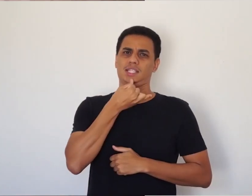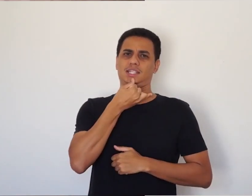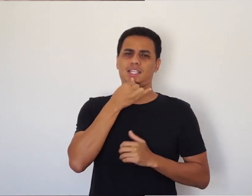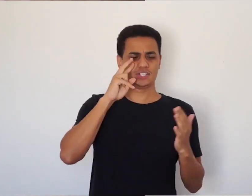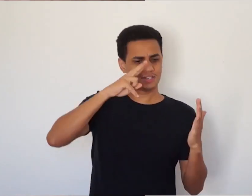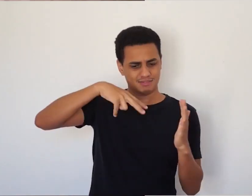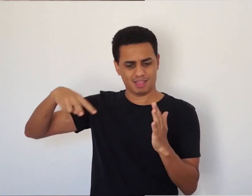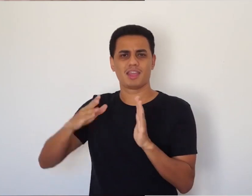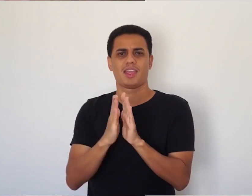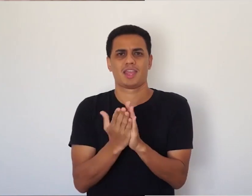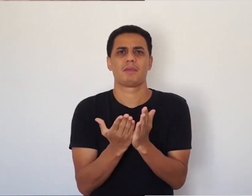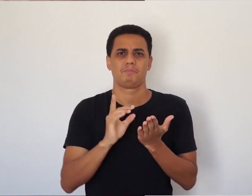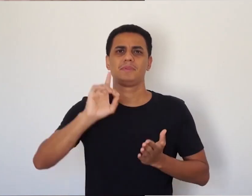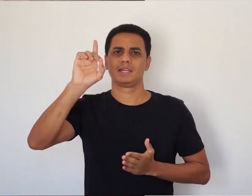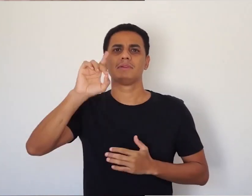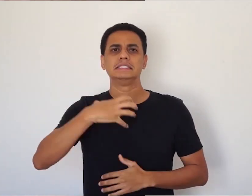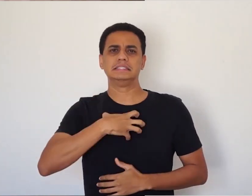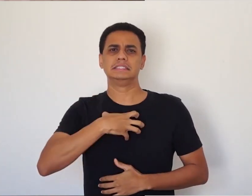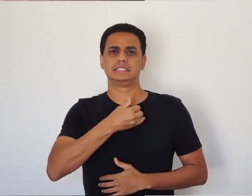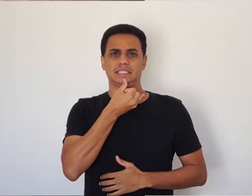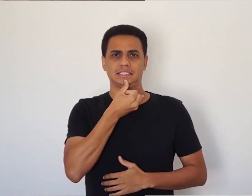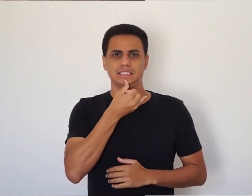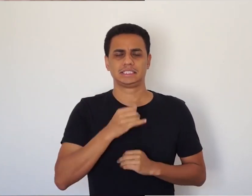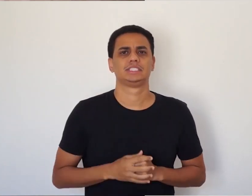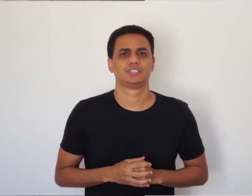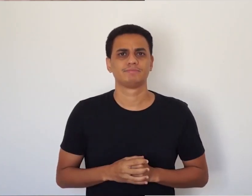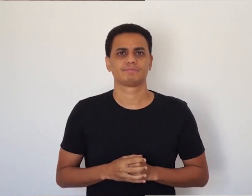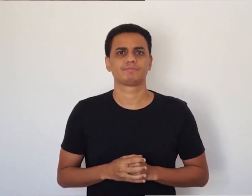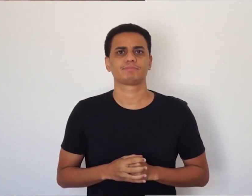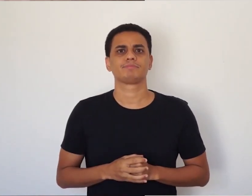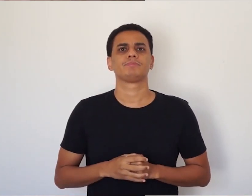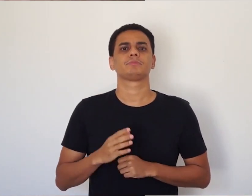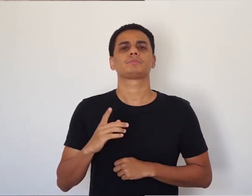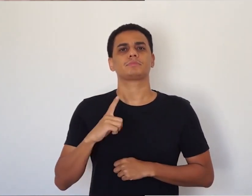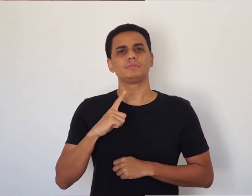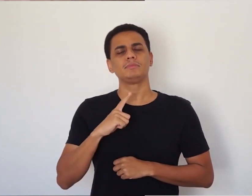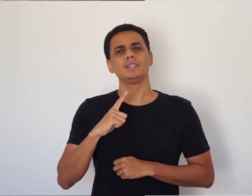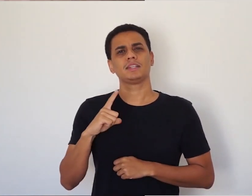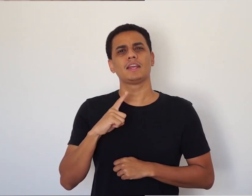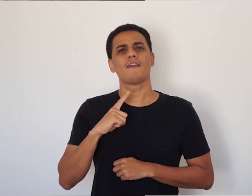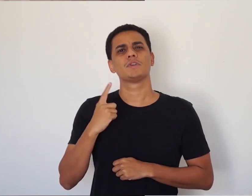isso é muito triste quando a gente lê na história bíblica. Na verdade, há algumas semanas